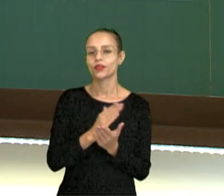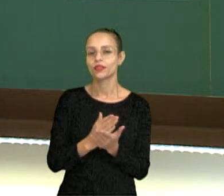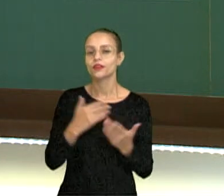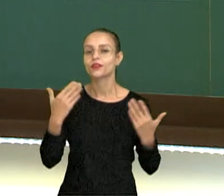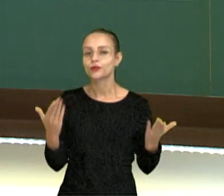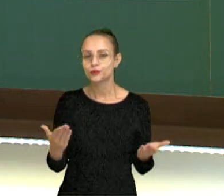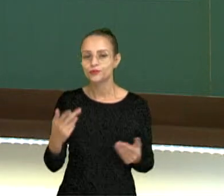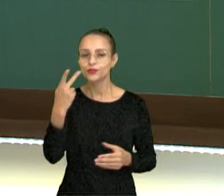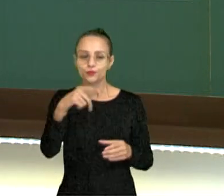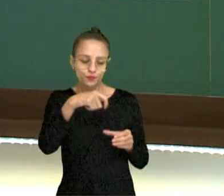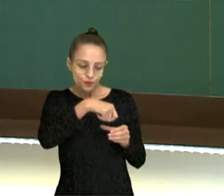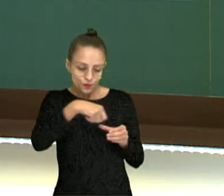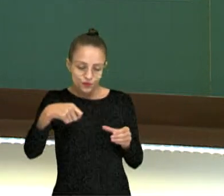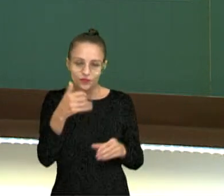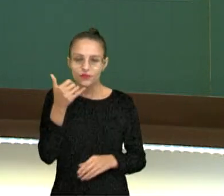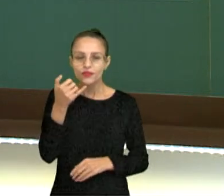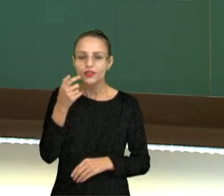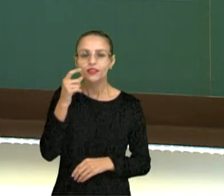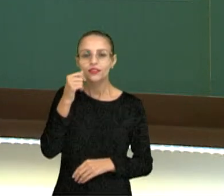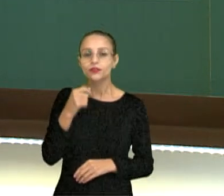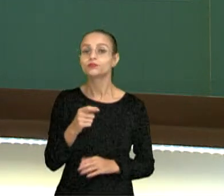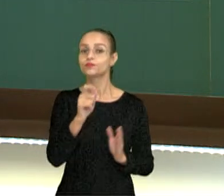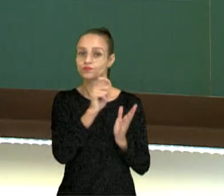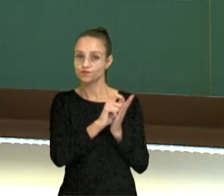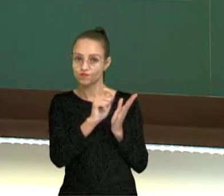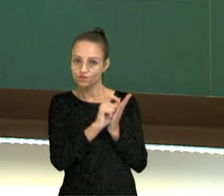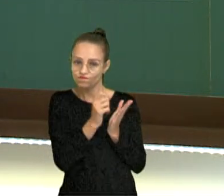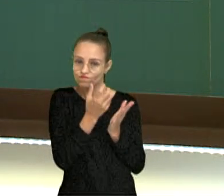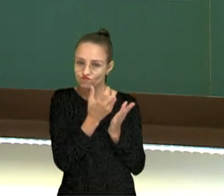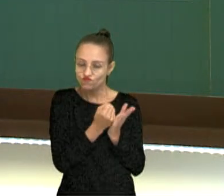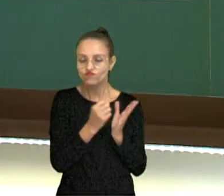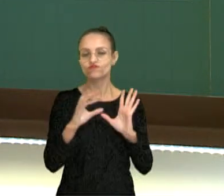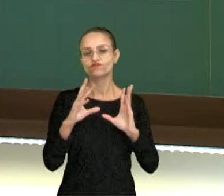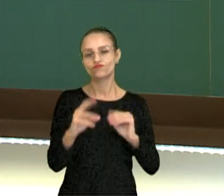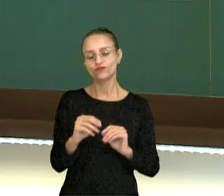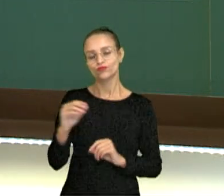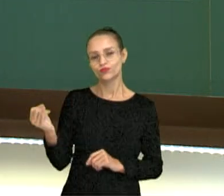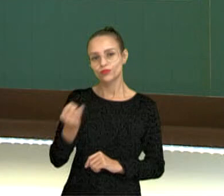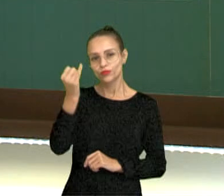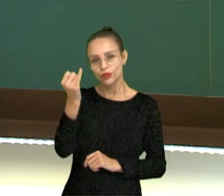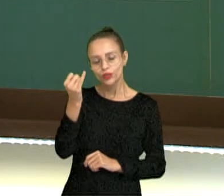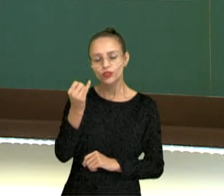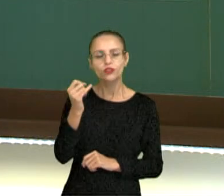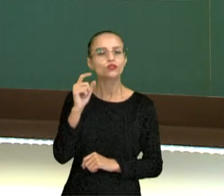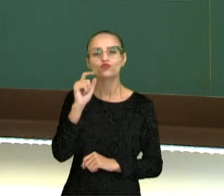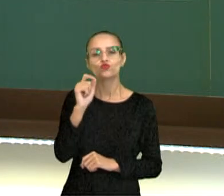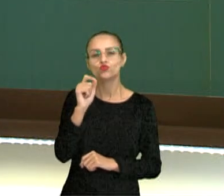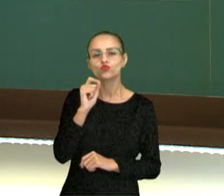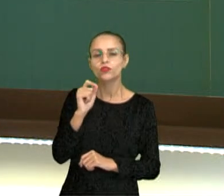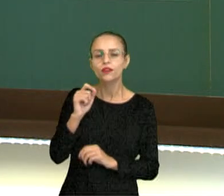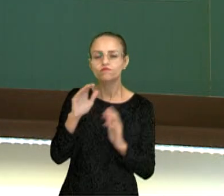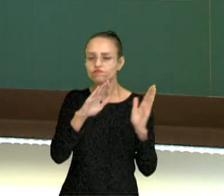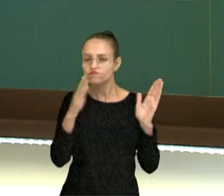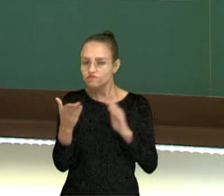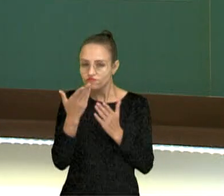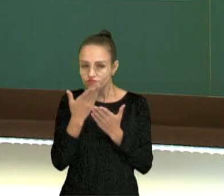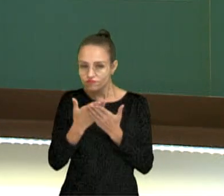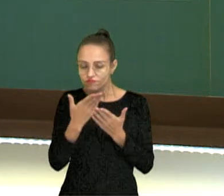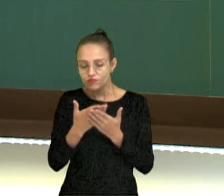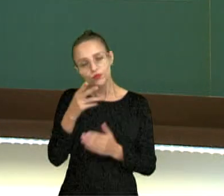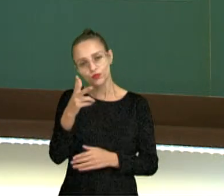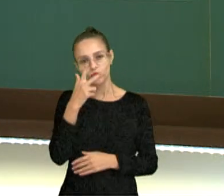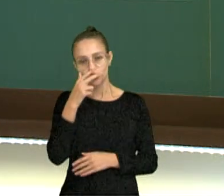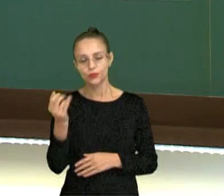Cadê o seu penal? Para fazer os registros, as anotações de tudo aquilo que é pertinente, de tudo aquilo que você